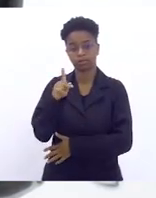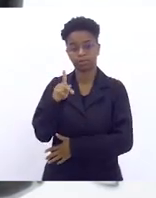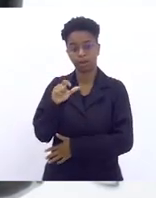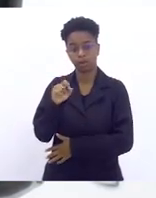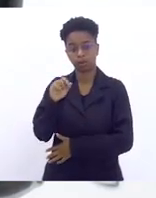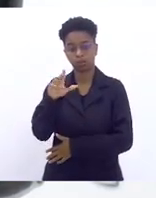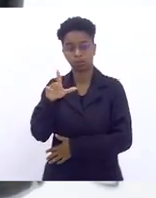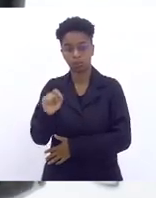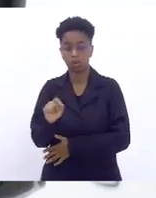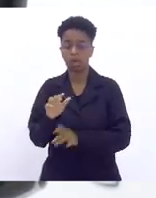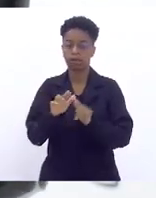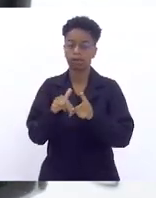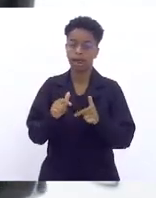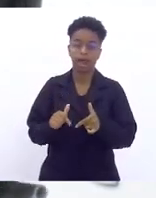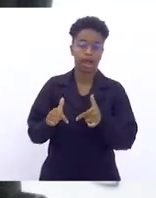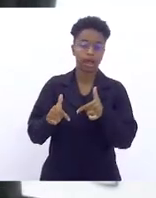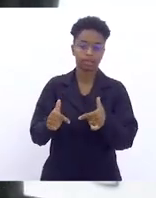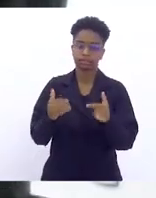iniciativa